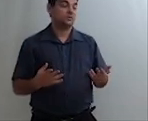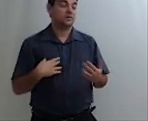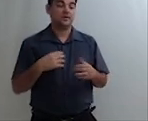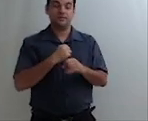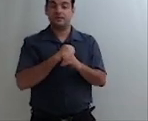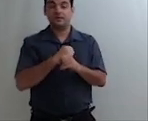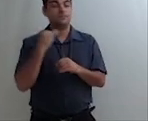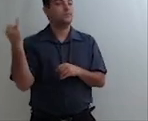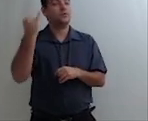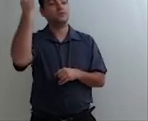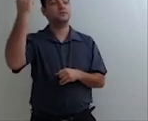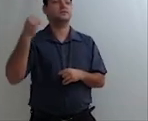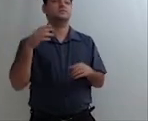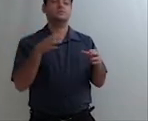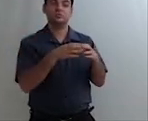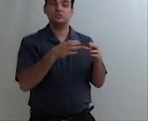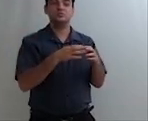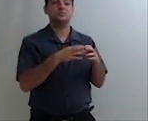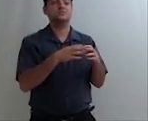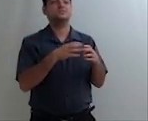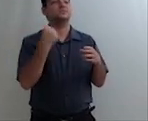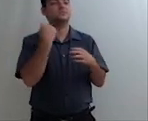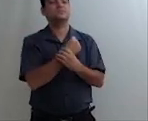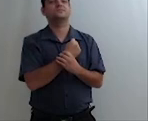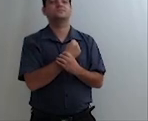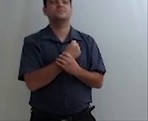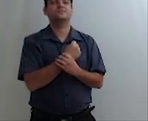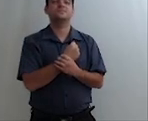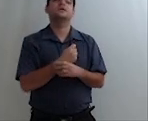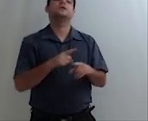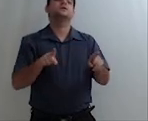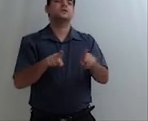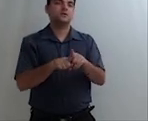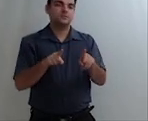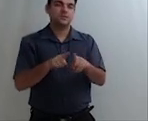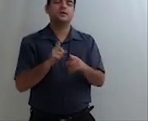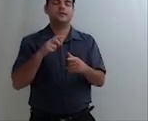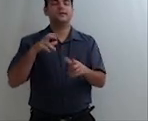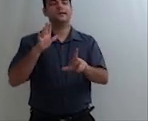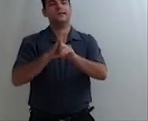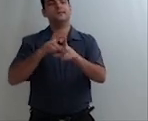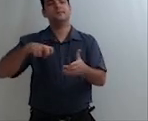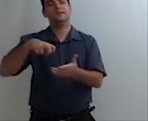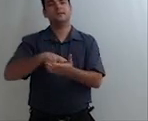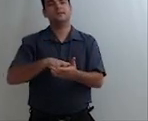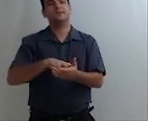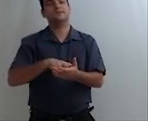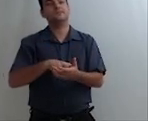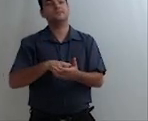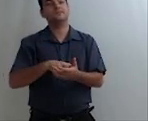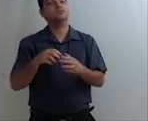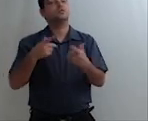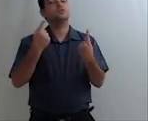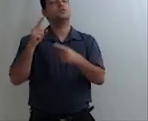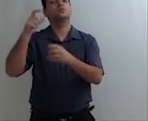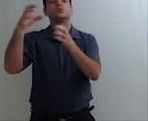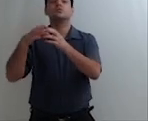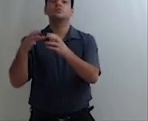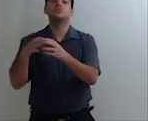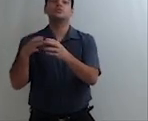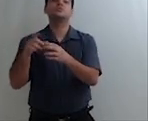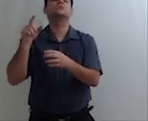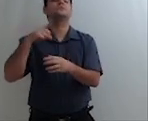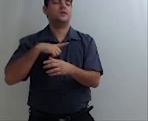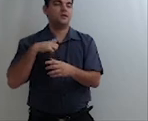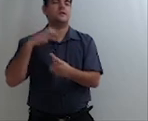há ainda que se garantia a aplicação da lei penal sendo certo que os denunciados são pessoas influentes e